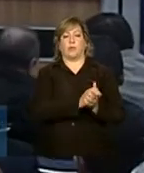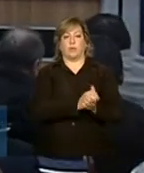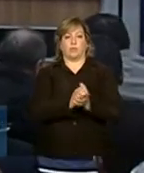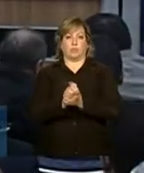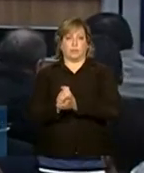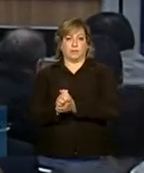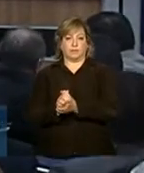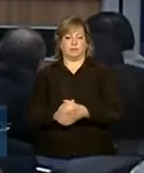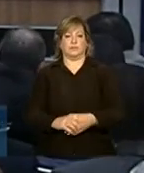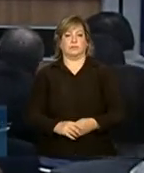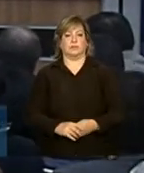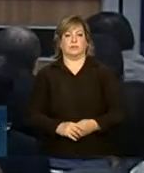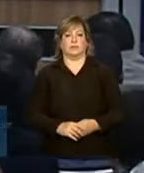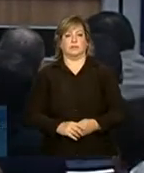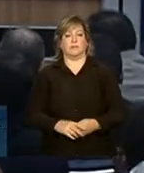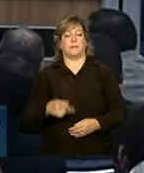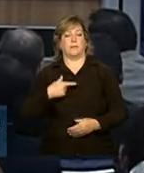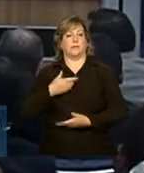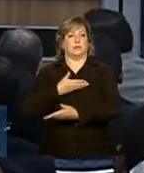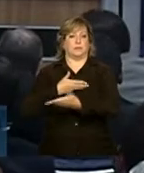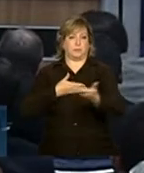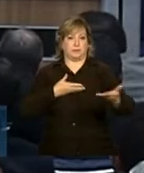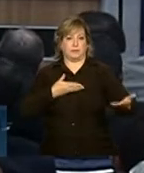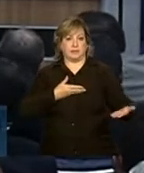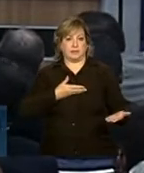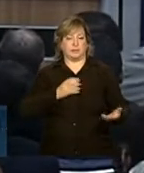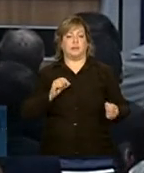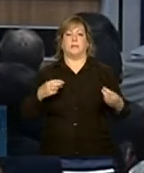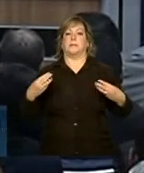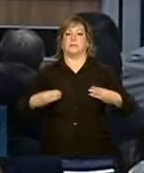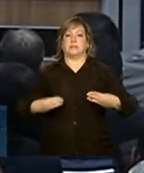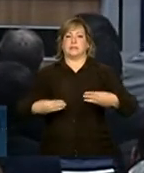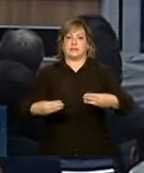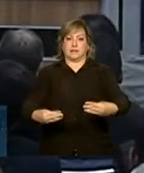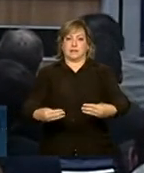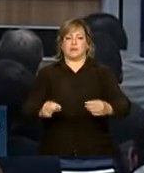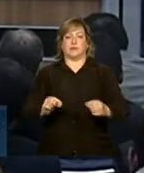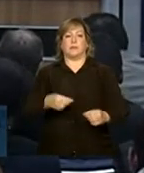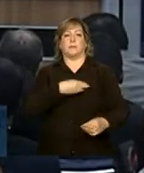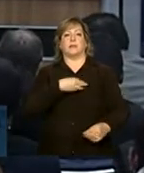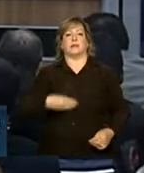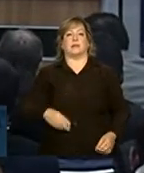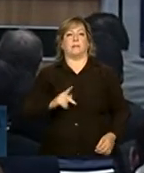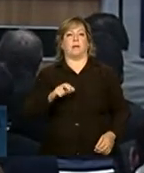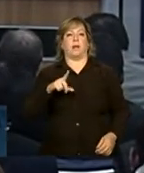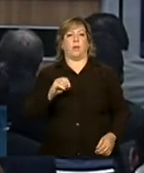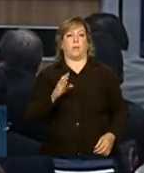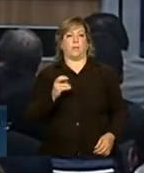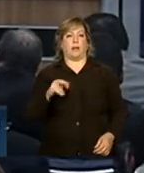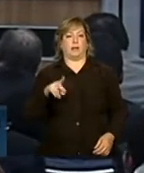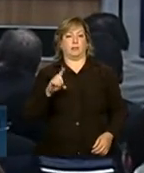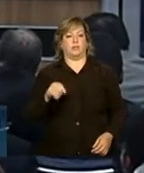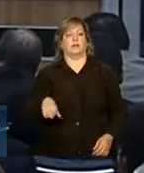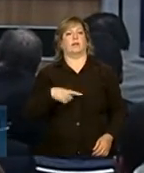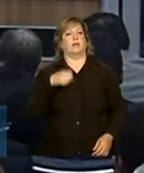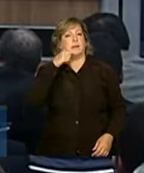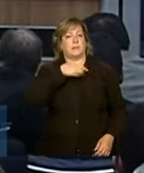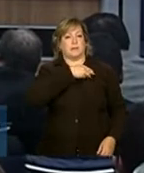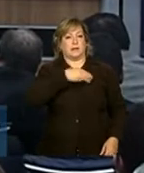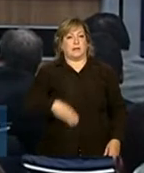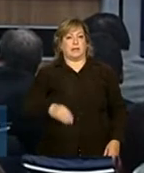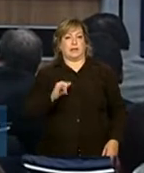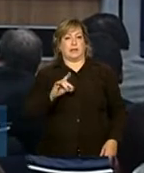cumprimentando meus companheiros de ministério Municipal Bernardo e ministra ideli